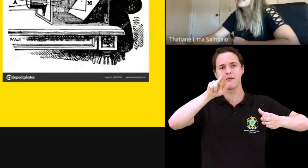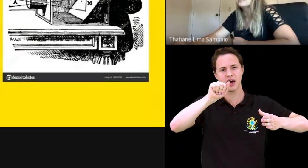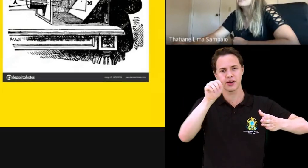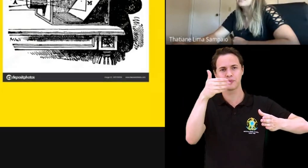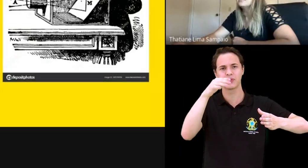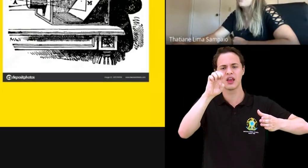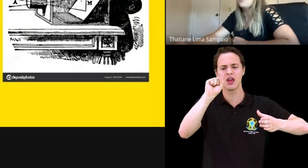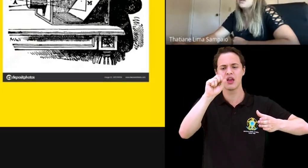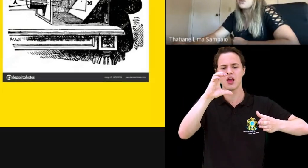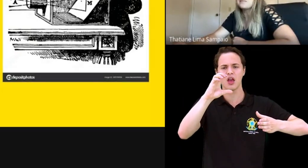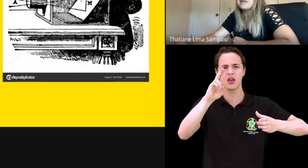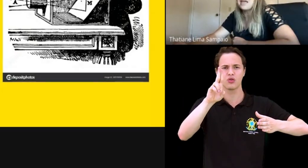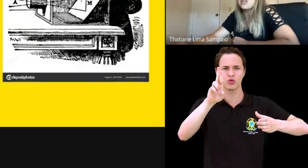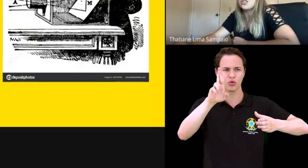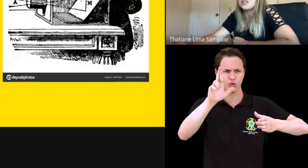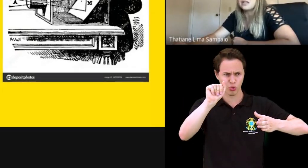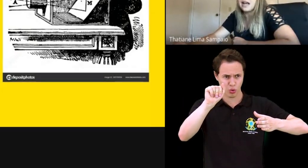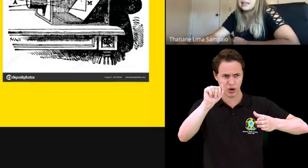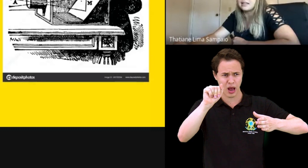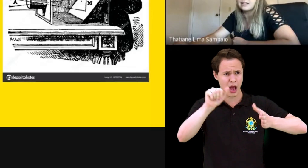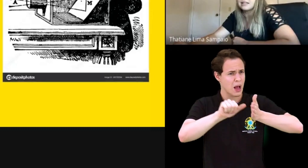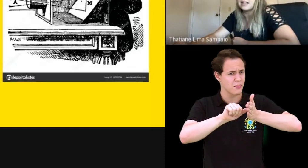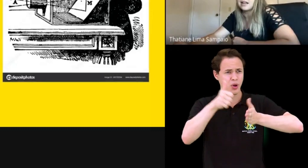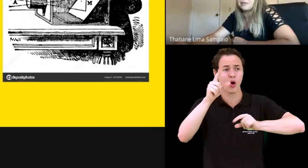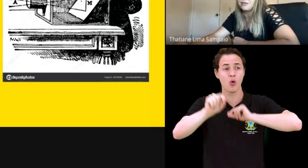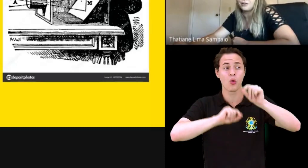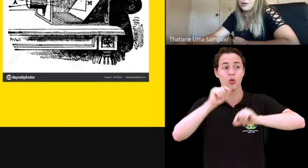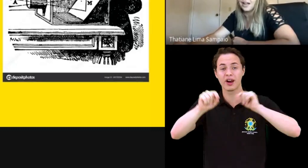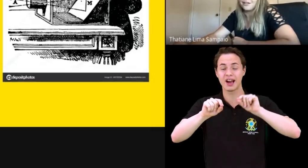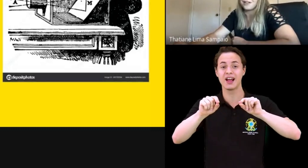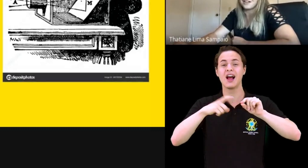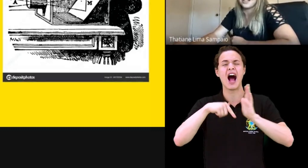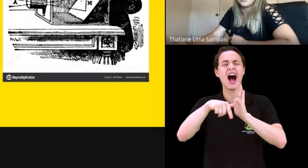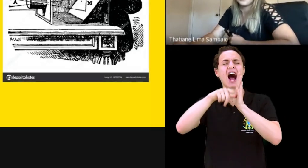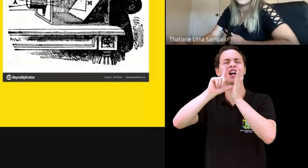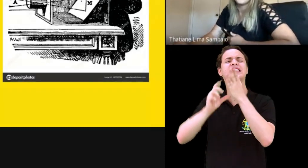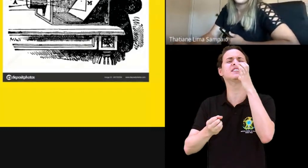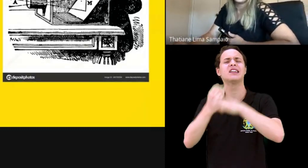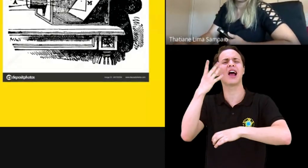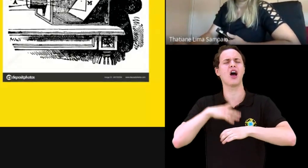observadas e, com isso, também registradas na câmera fotográfica.